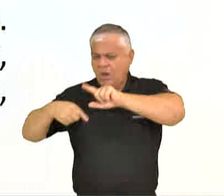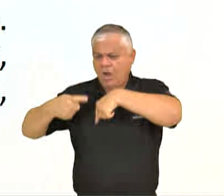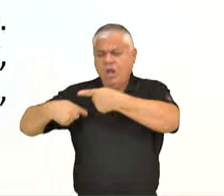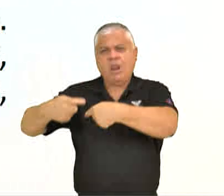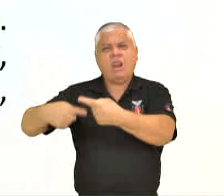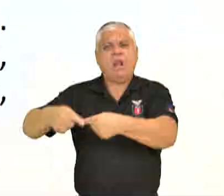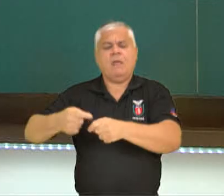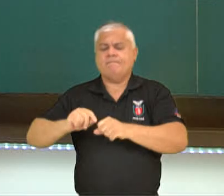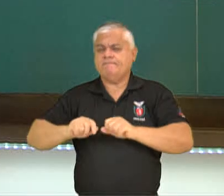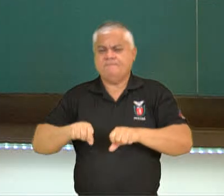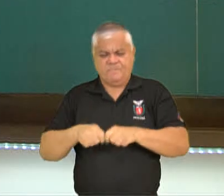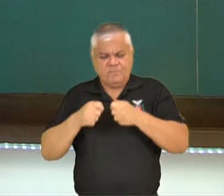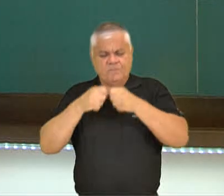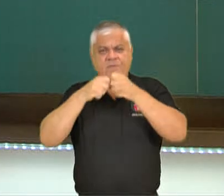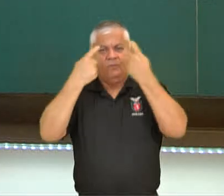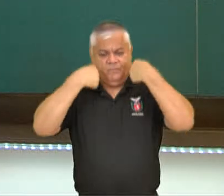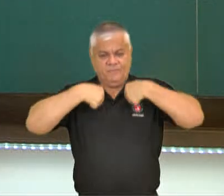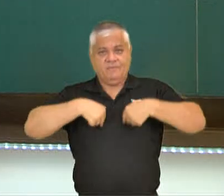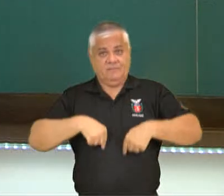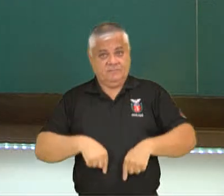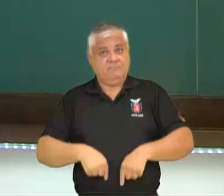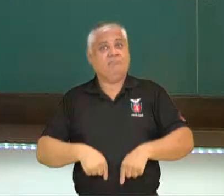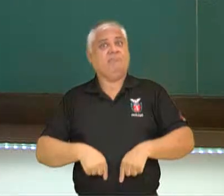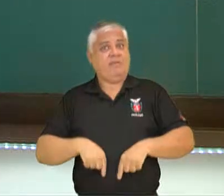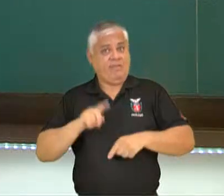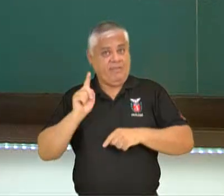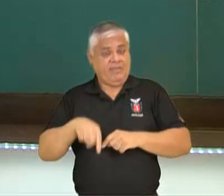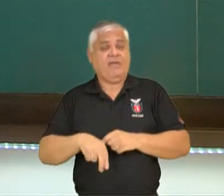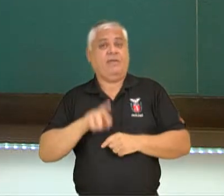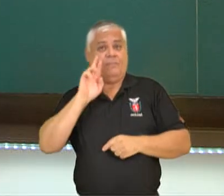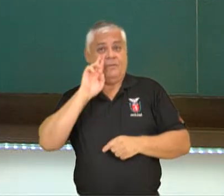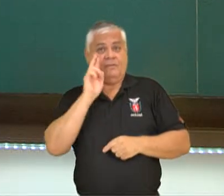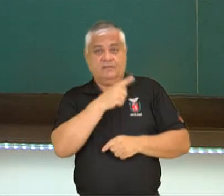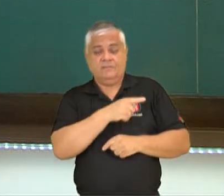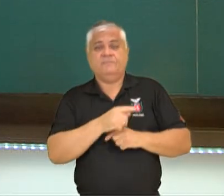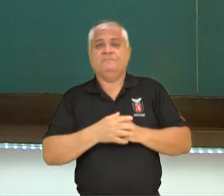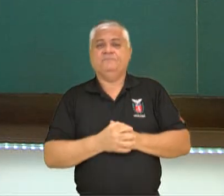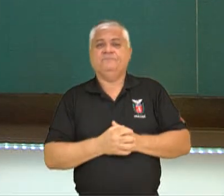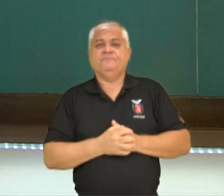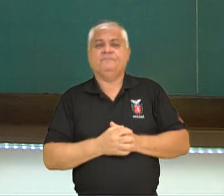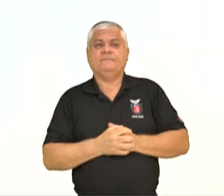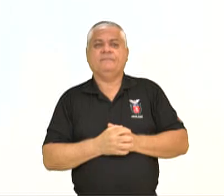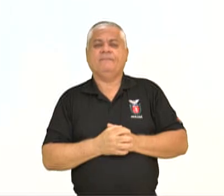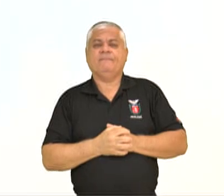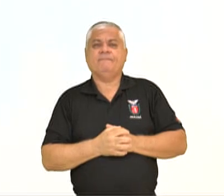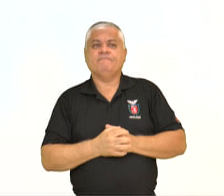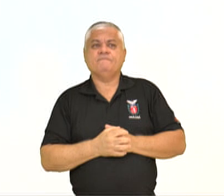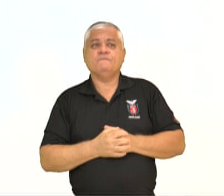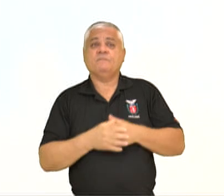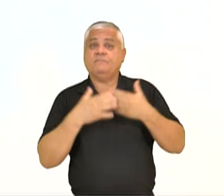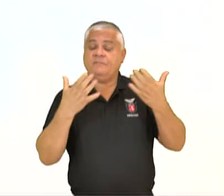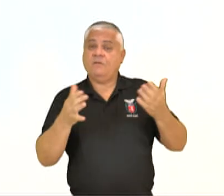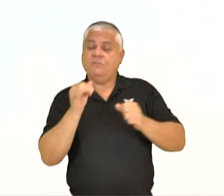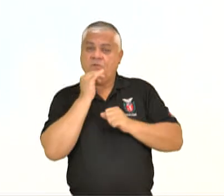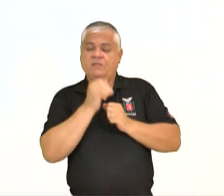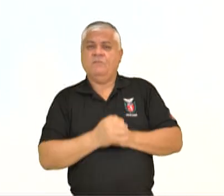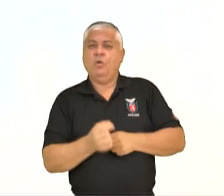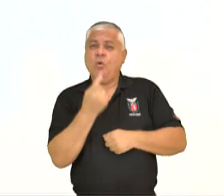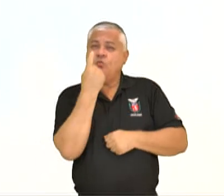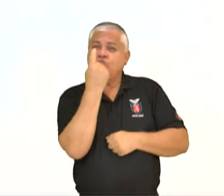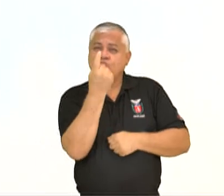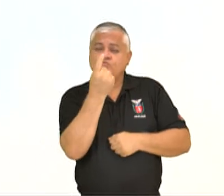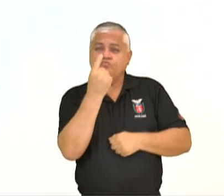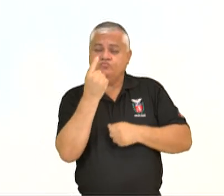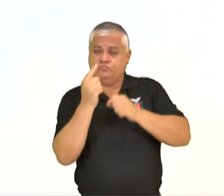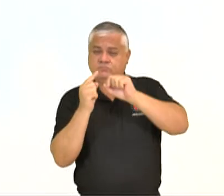fenótipos diferentes no organismo. Então isso também é pleiotropia. Relembrando, então, a pleiotropia, um gene resulta em